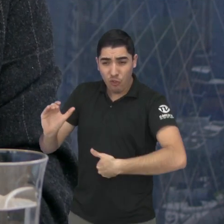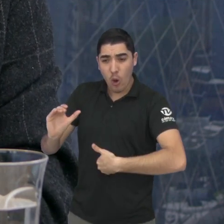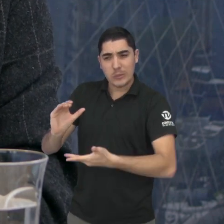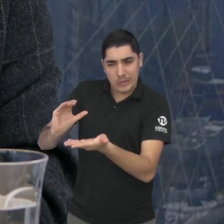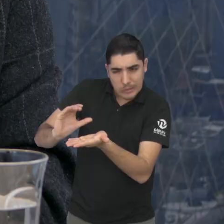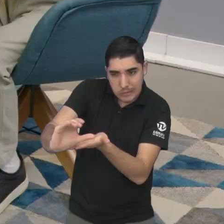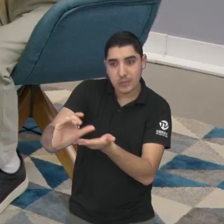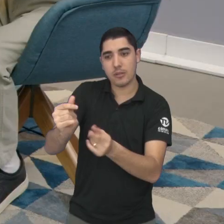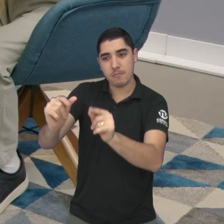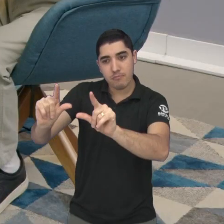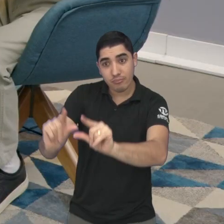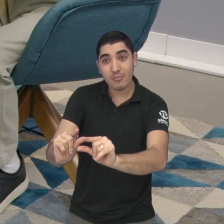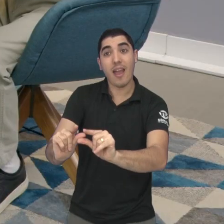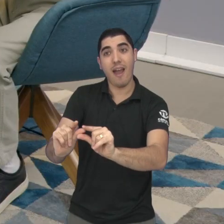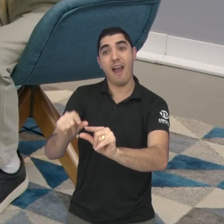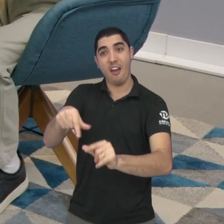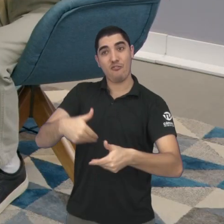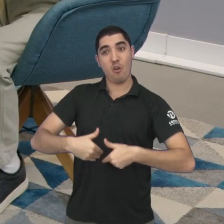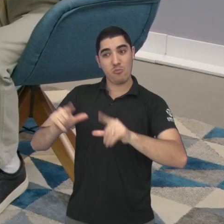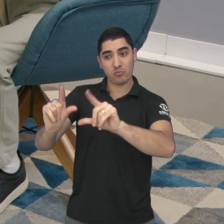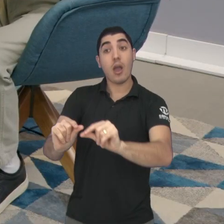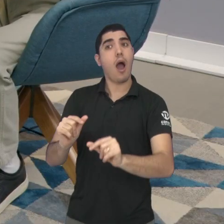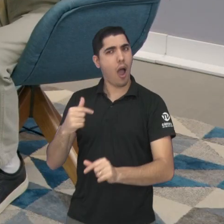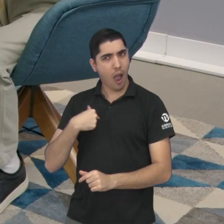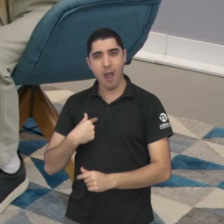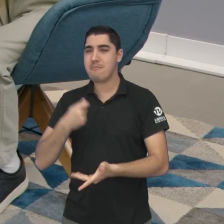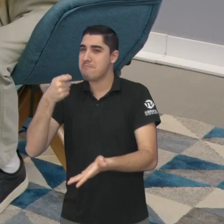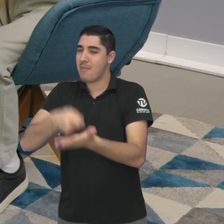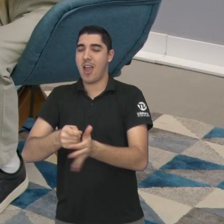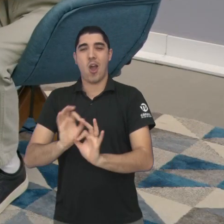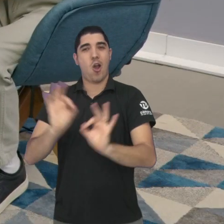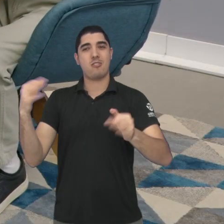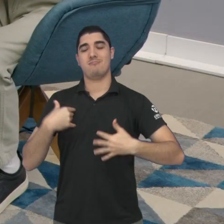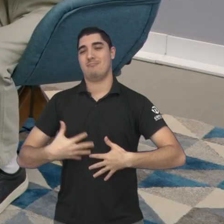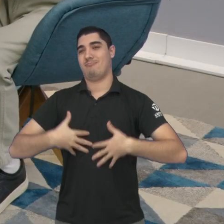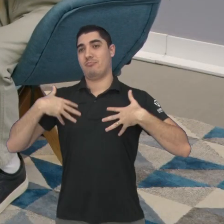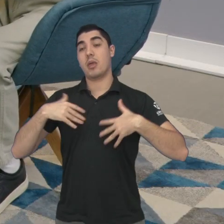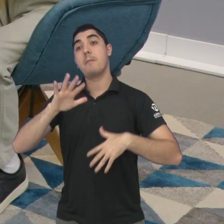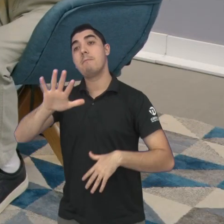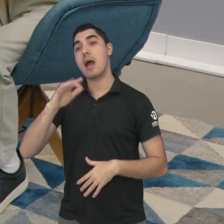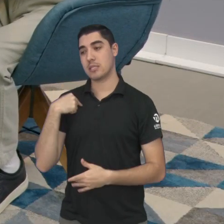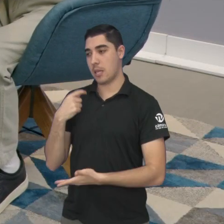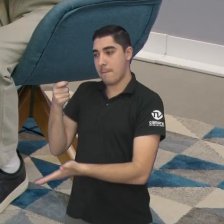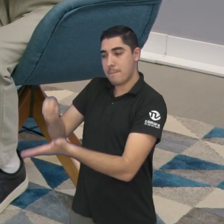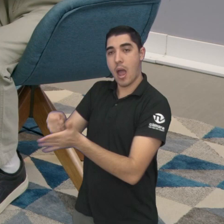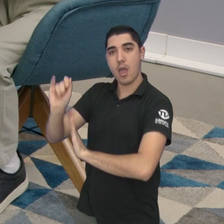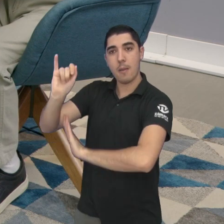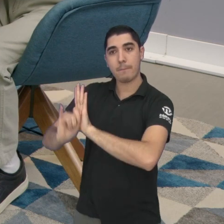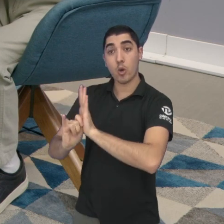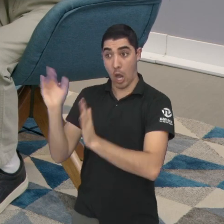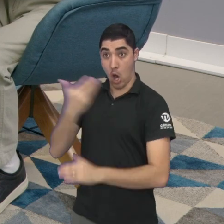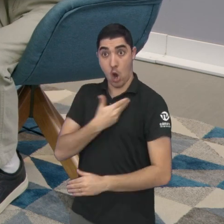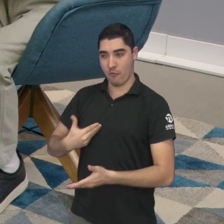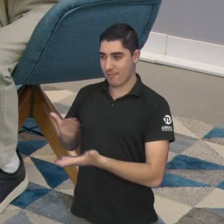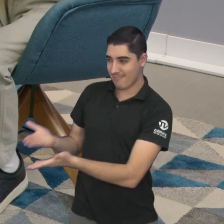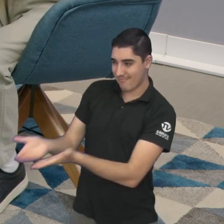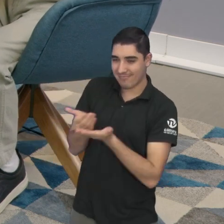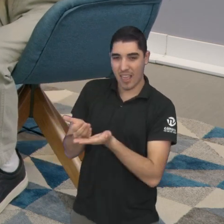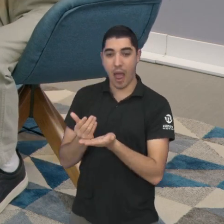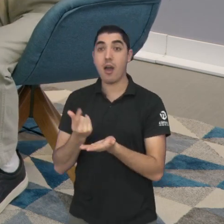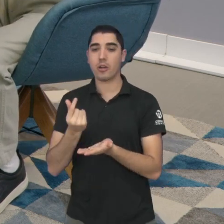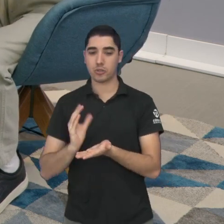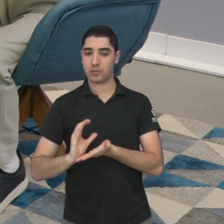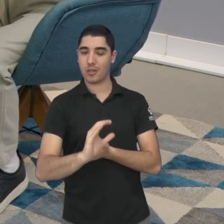indo, não tem problema nenhum, eu pago maior satisfação. Agora, cobra o imposto, esse imposto vai para tapar buraco